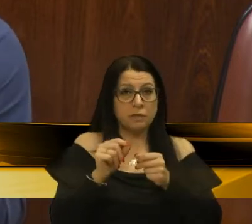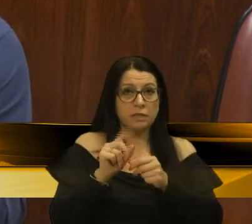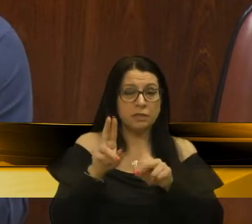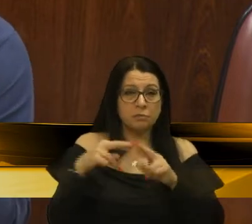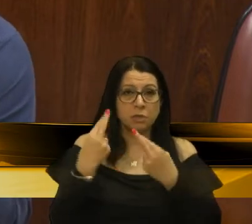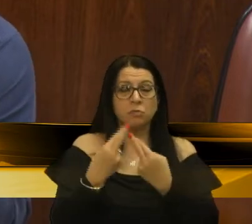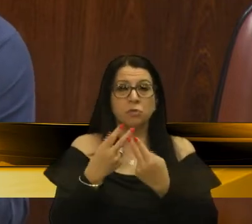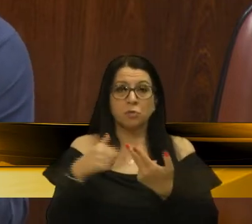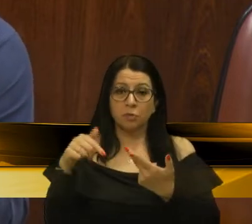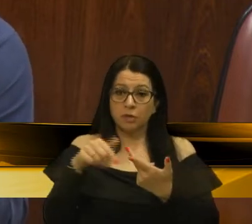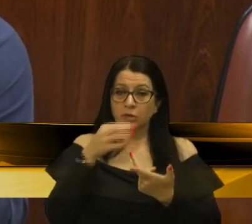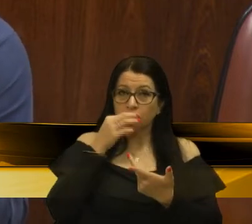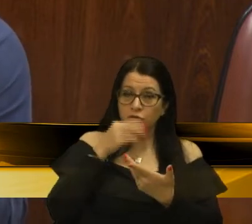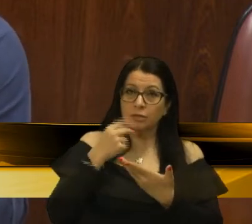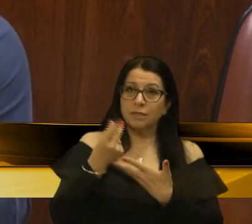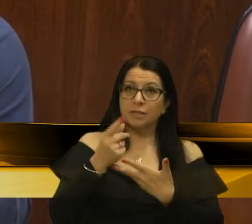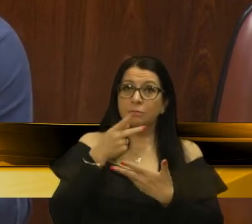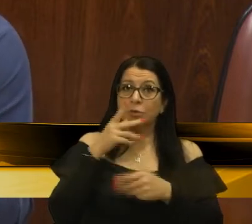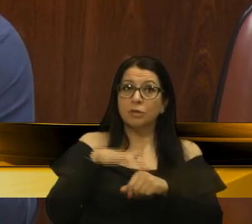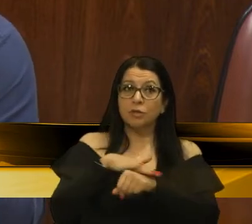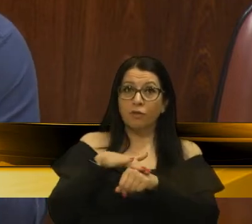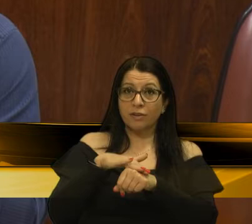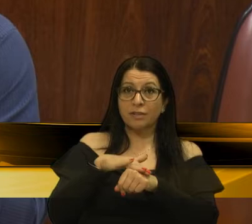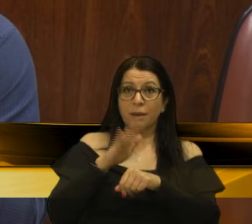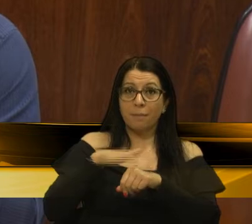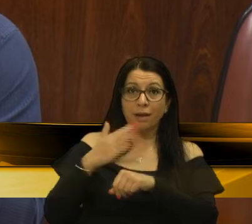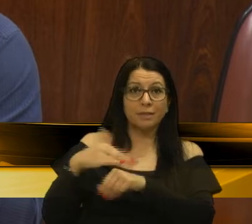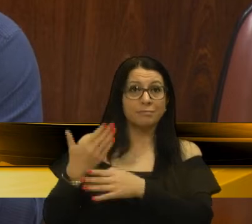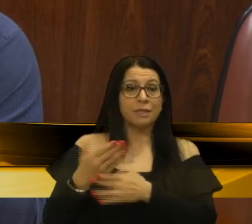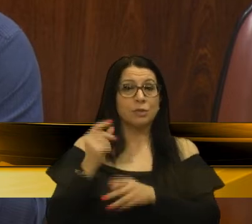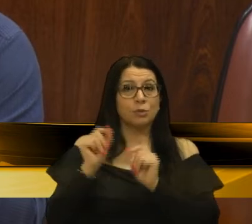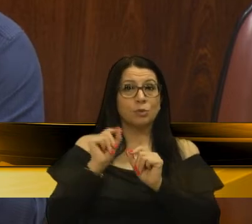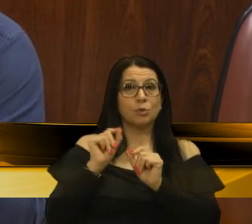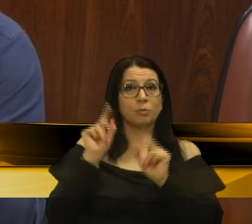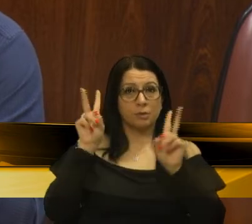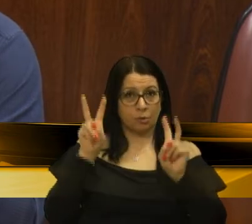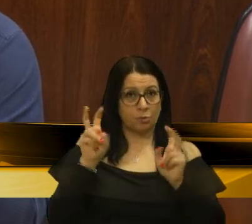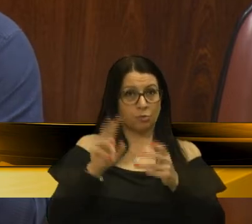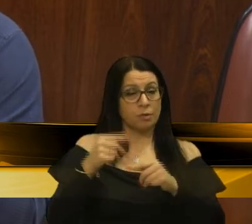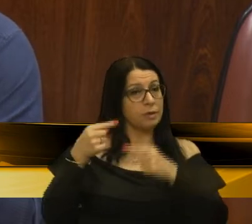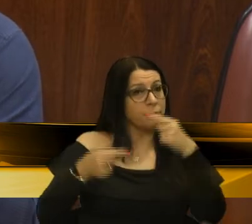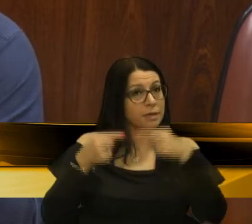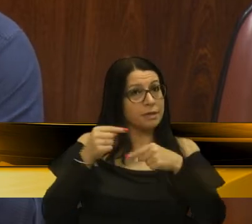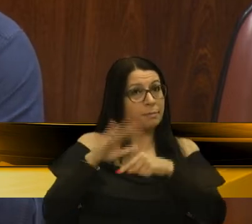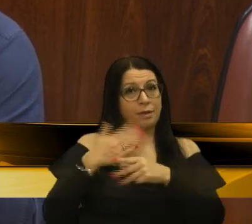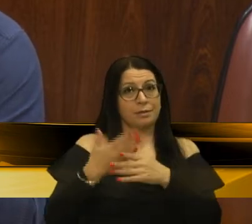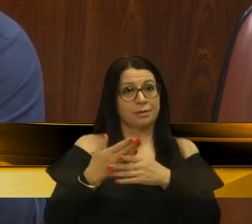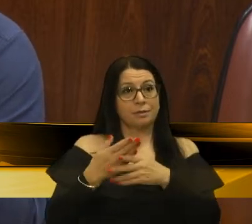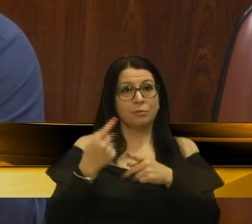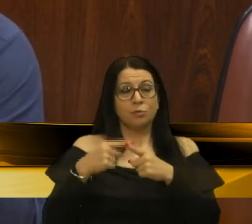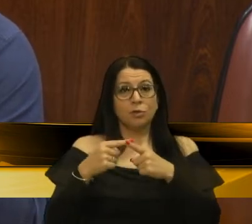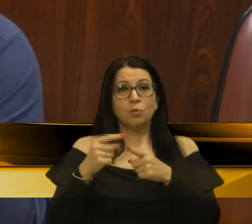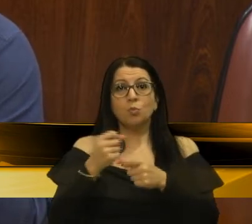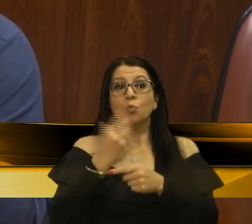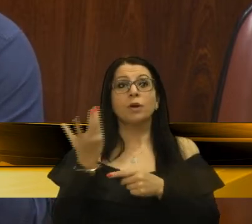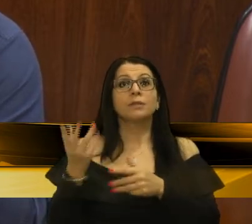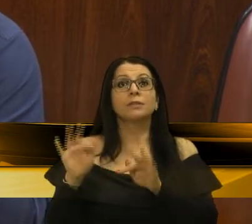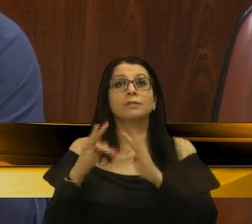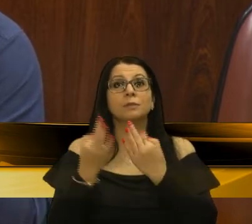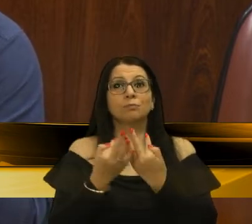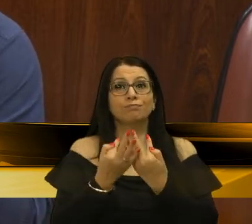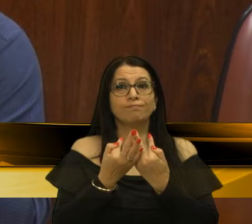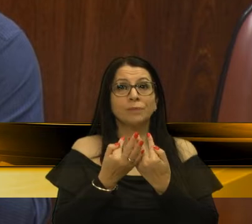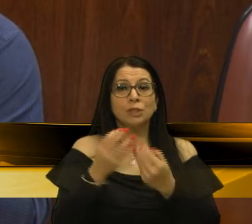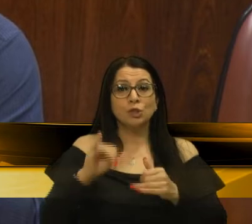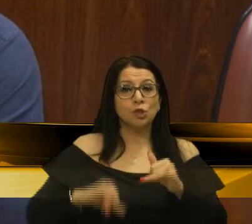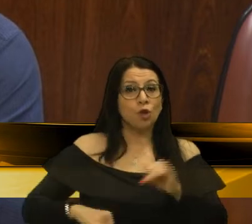uma reunião aqui em Caxias para nós falar cada vez mais sobre esse assunto, debater mais, porque quantas famílias que